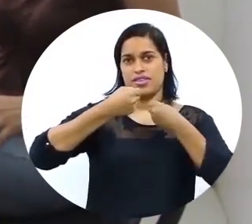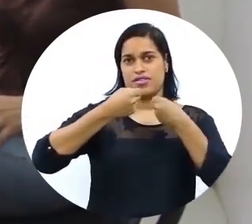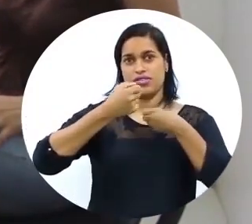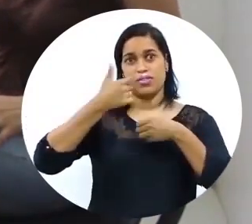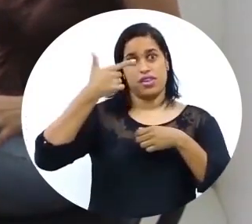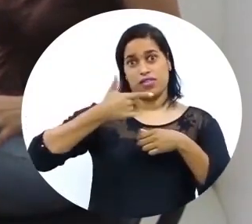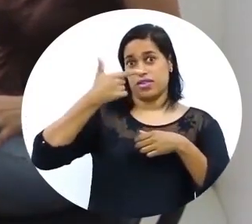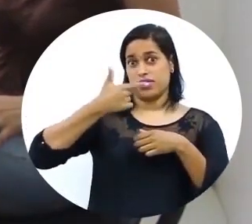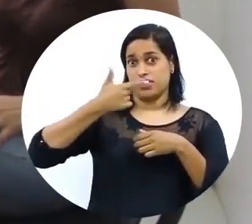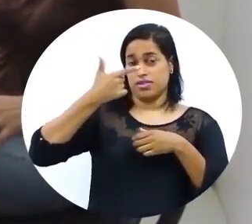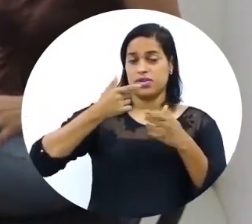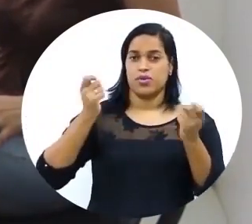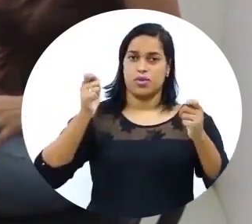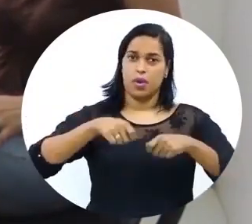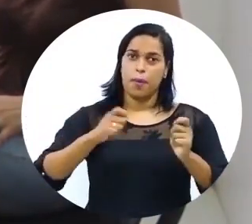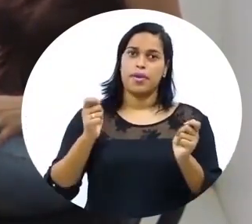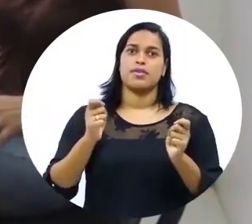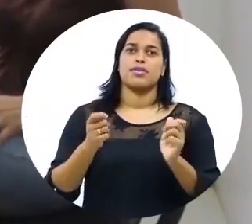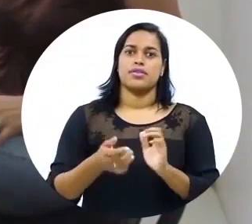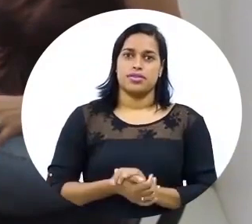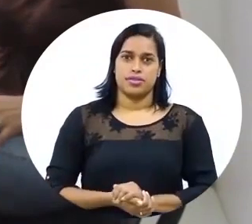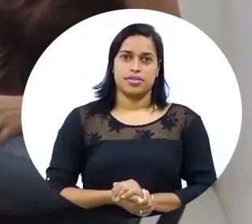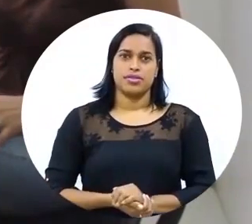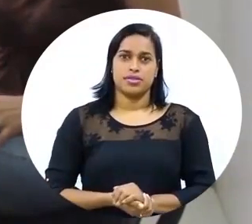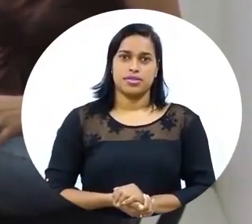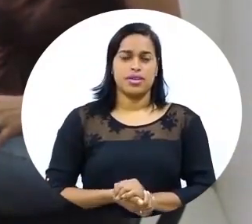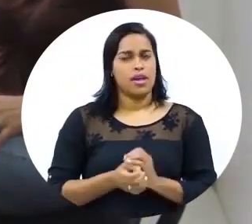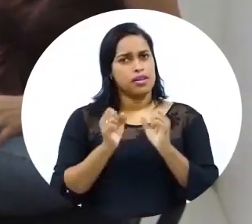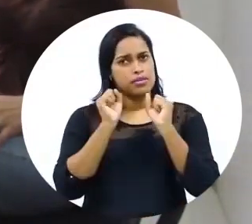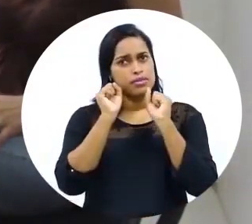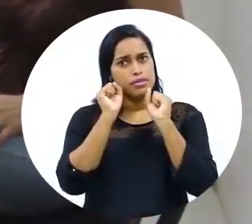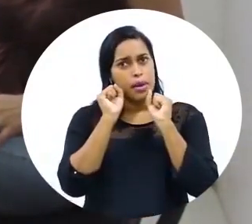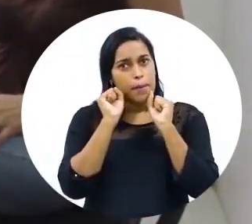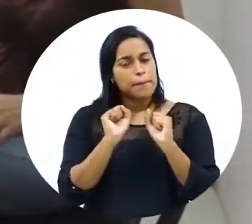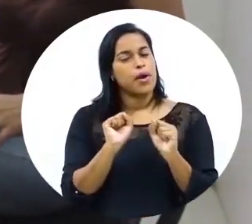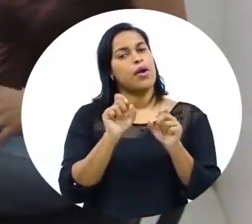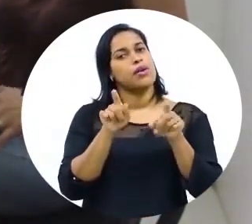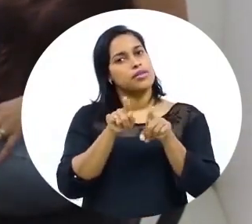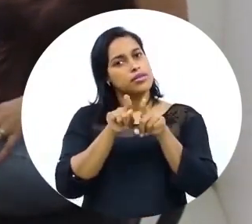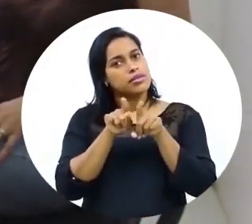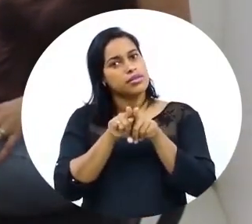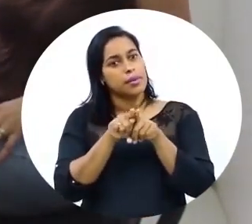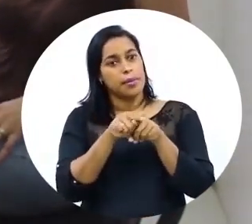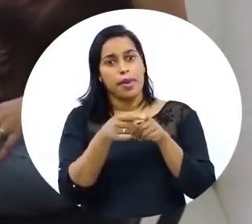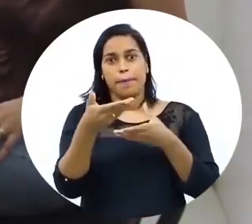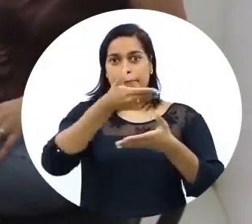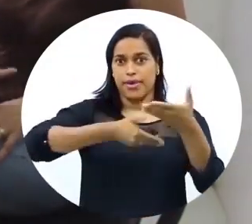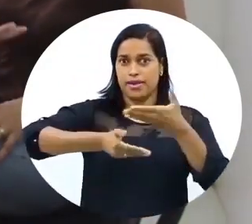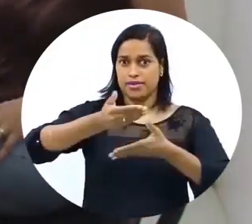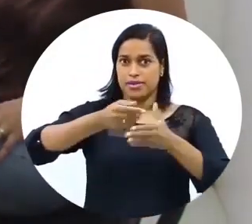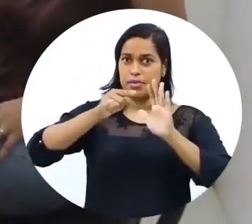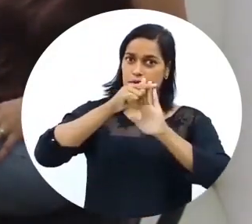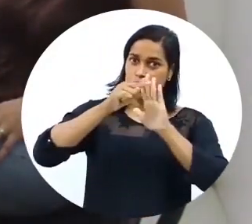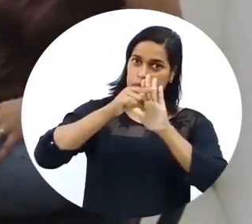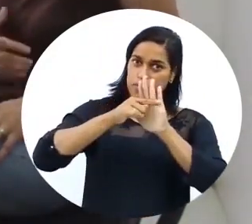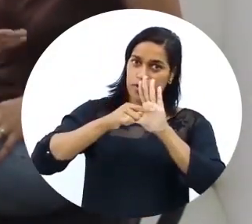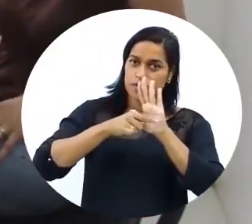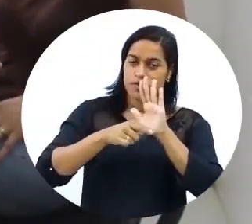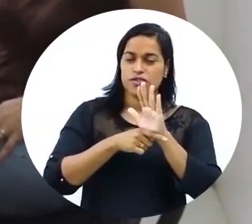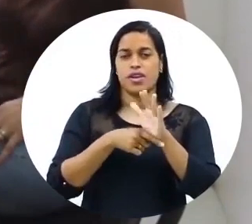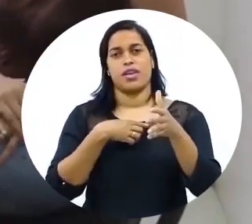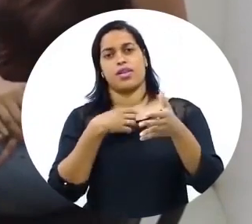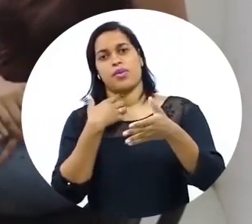ver na segunda competência. Então, eu acho que isso pode agregar, não é, Cíntia? Sim, se você participou de um projeto que tem